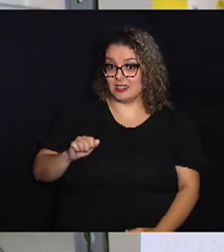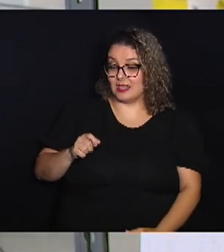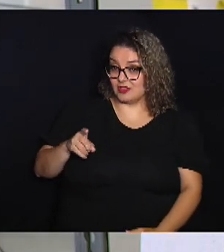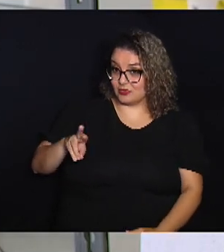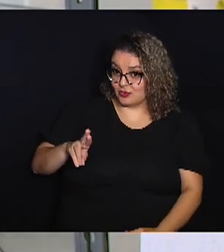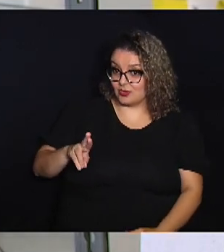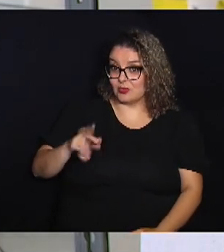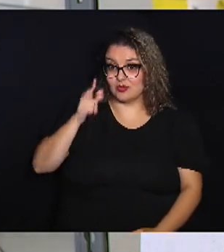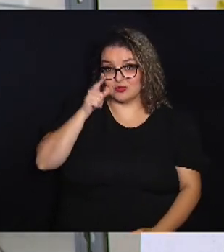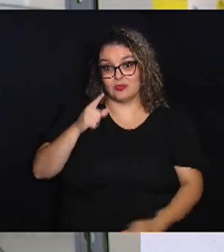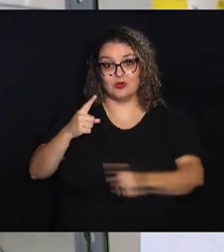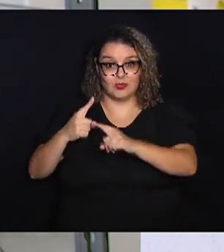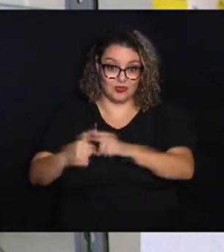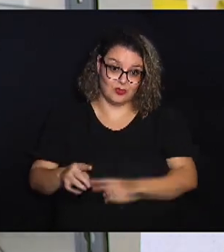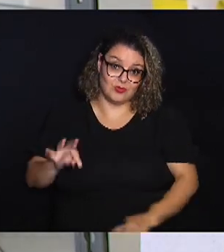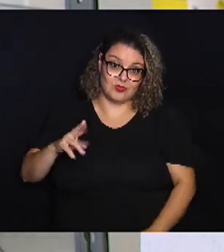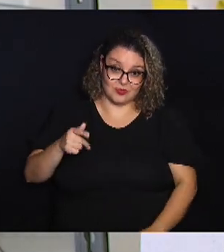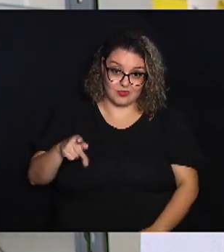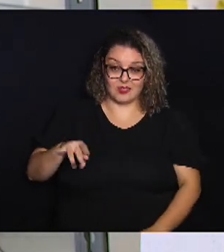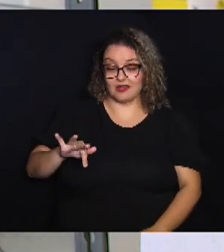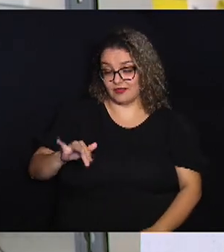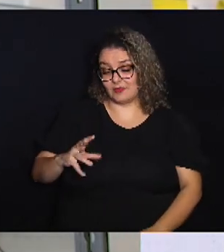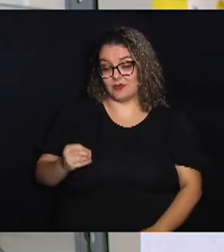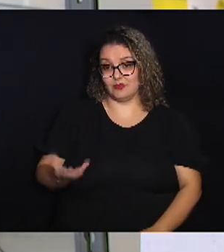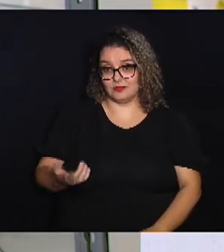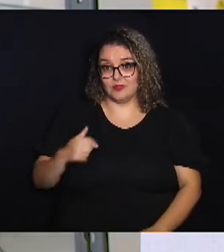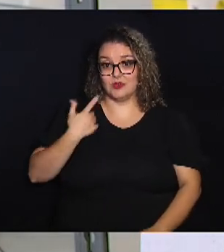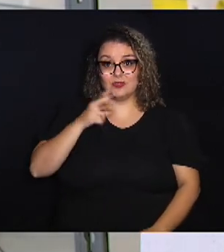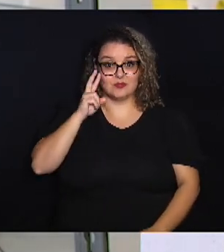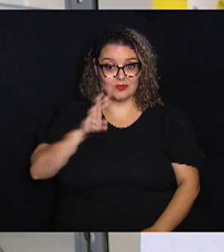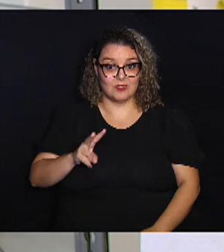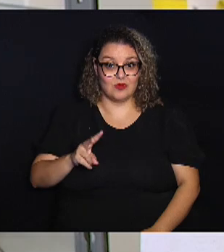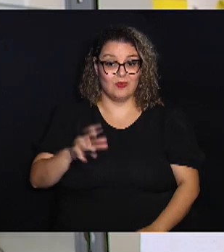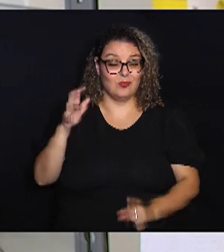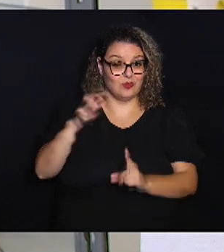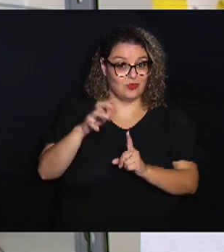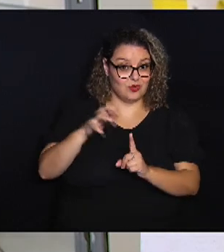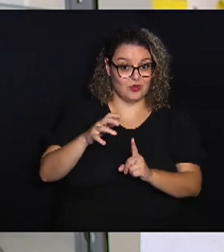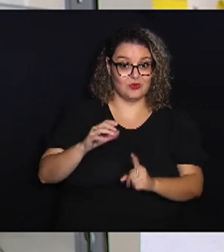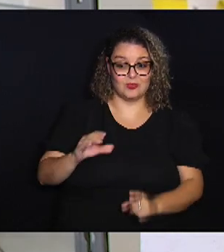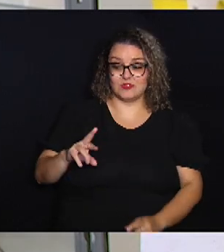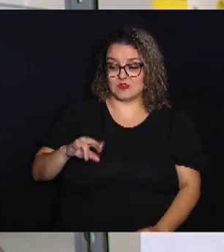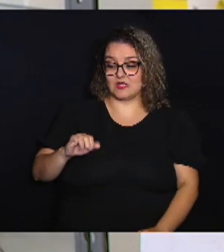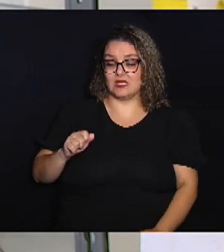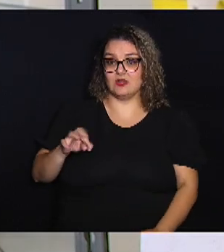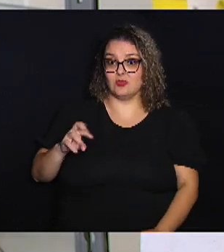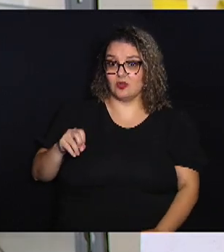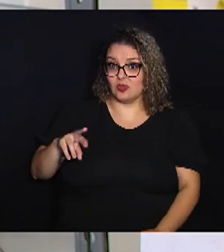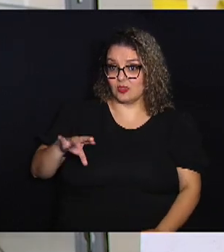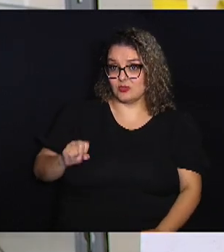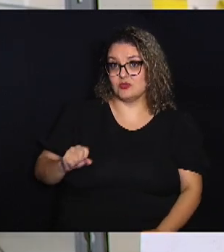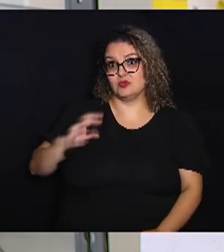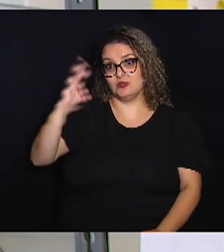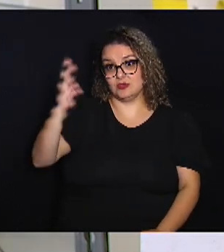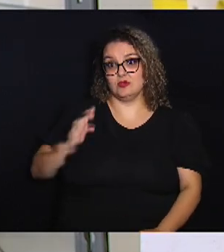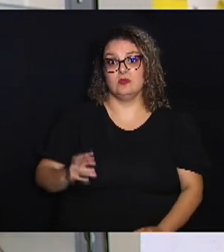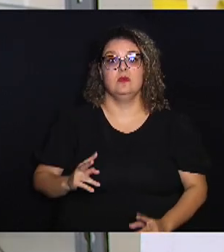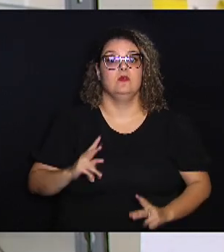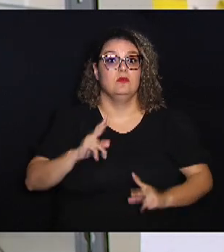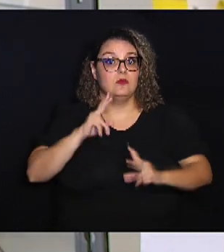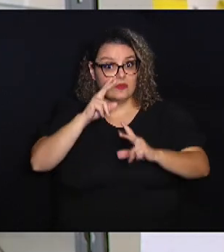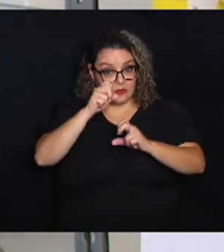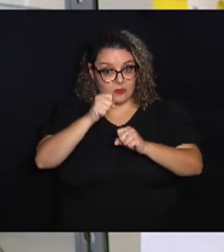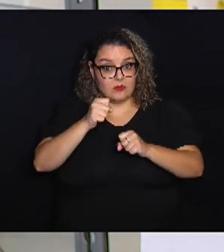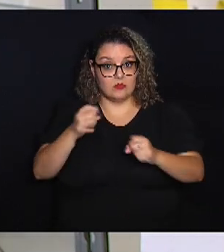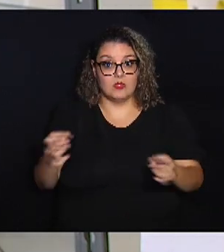conseguir competir com o valor do tráfico. A gente consegue ver que o impacto dos criatórios brasileiros foi muito forte para